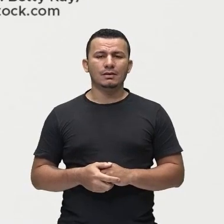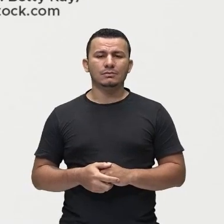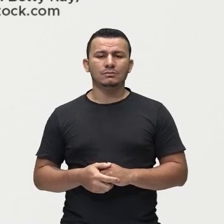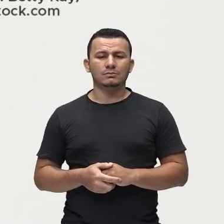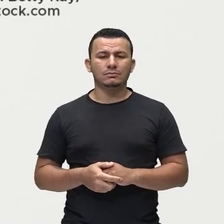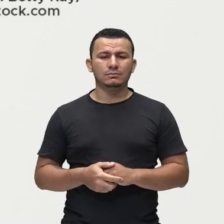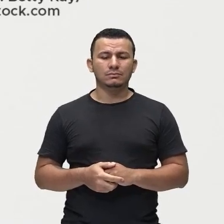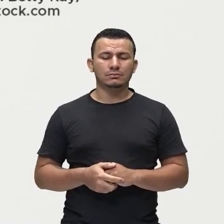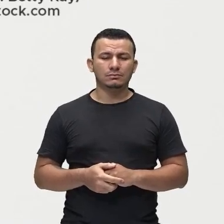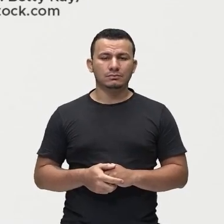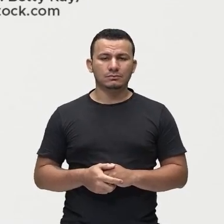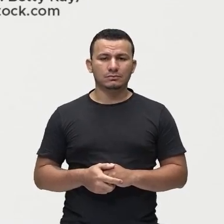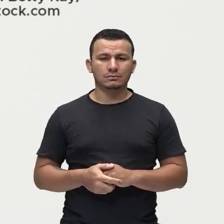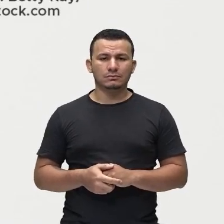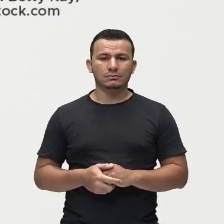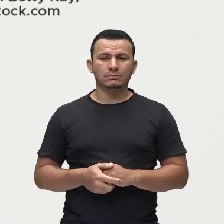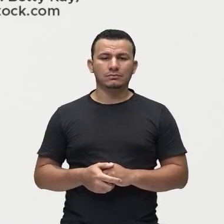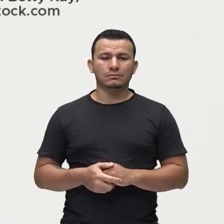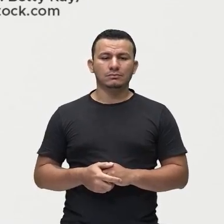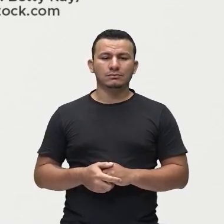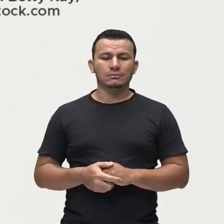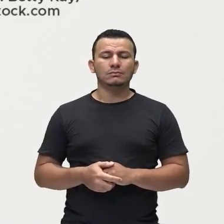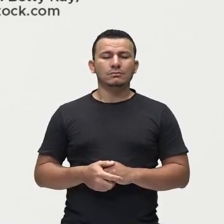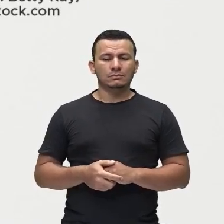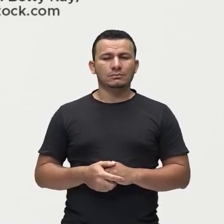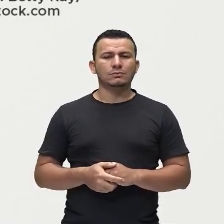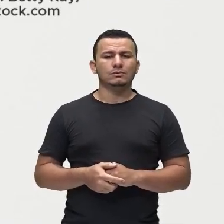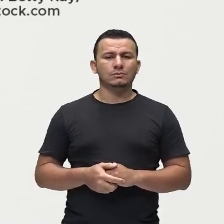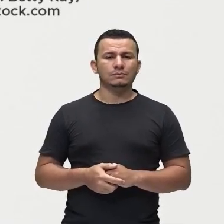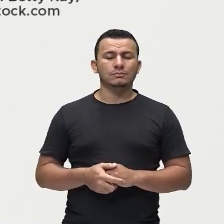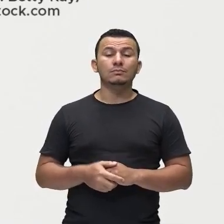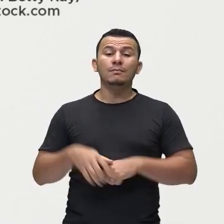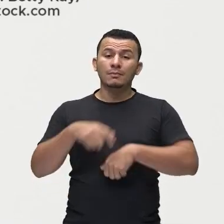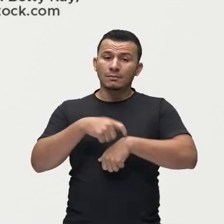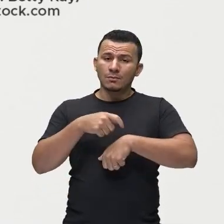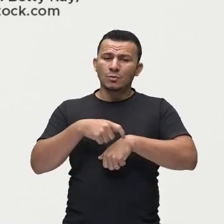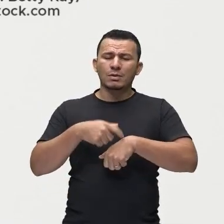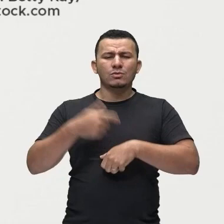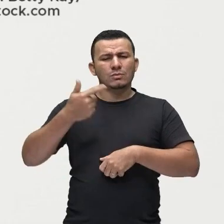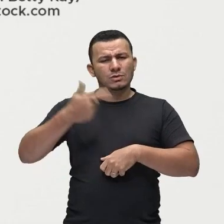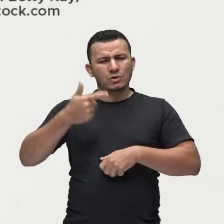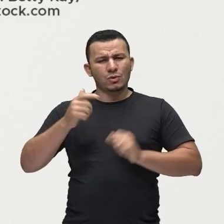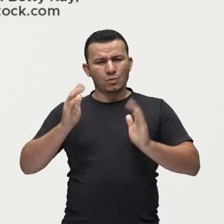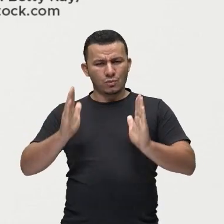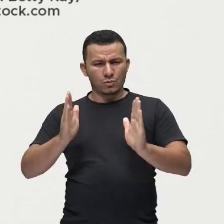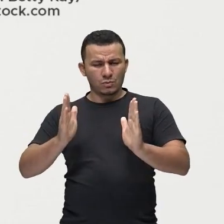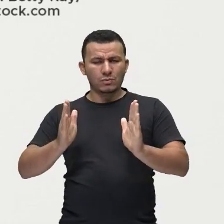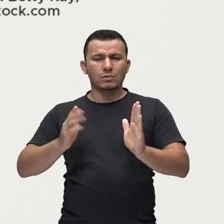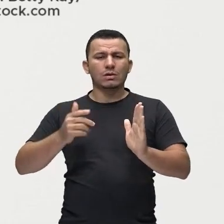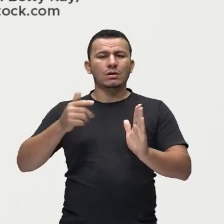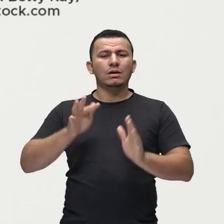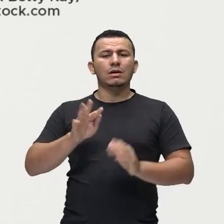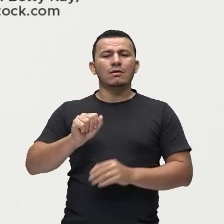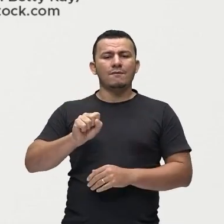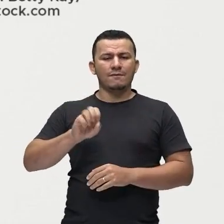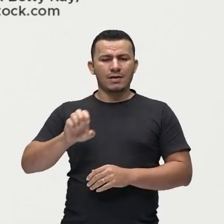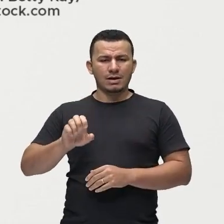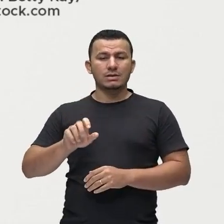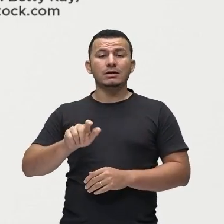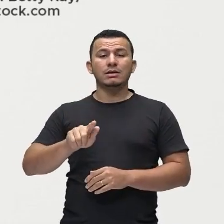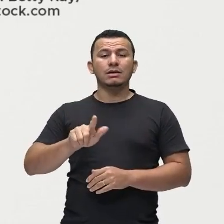Aqui, então, a gente viu lá no início, na segunda fase, né, que é a